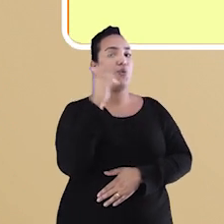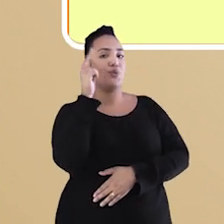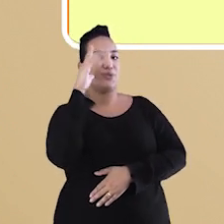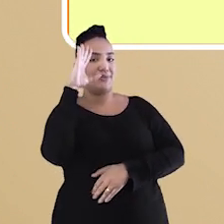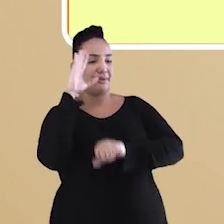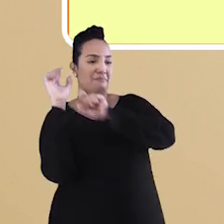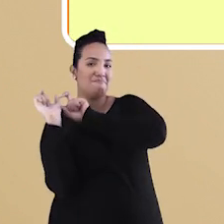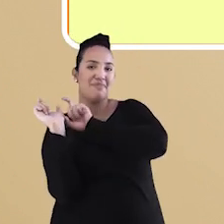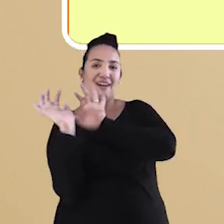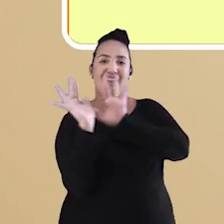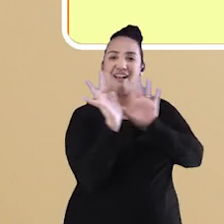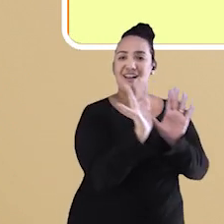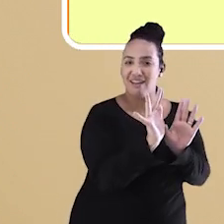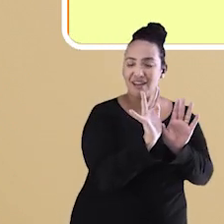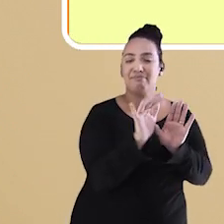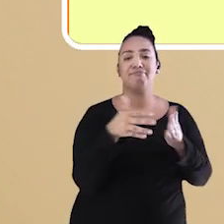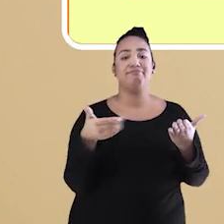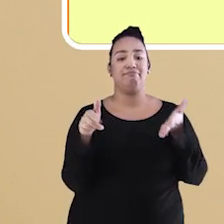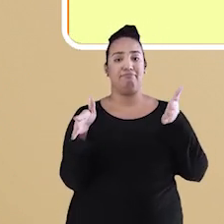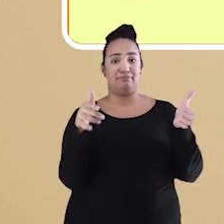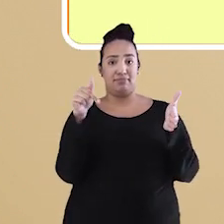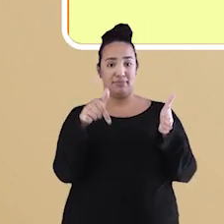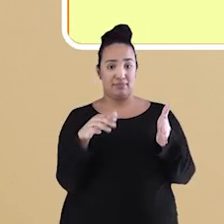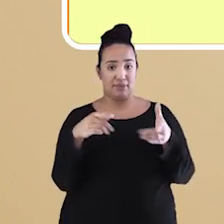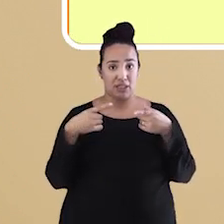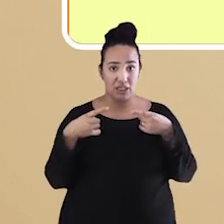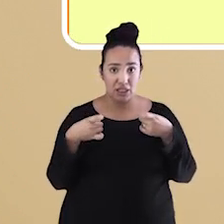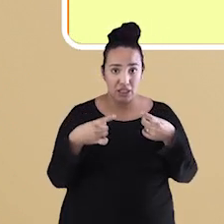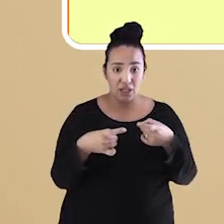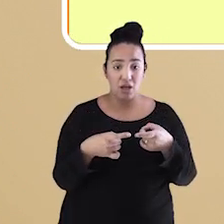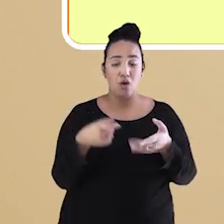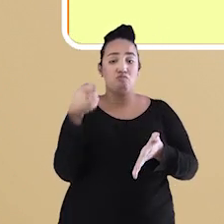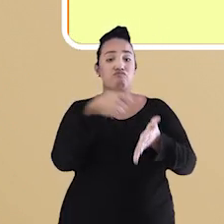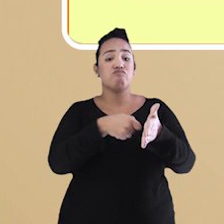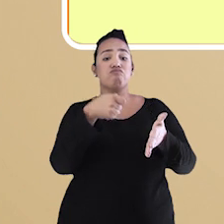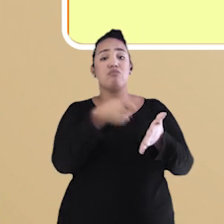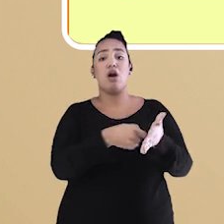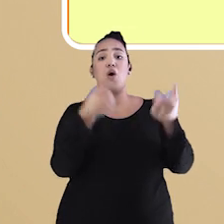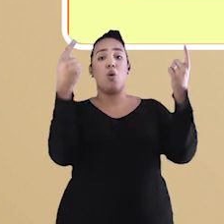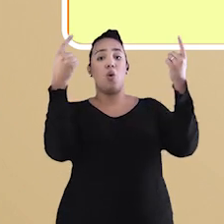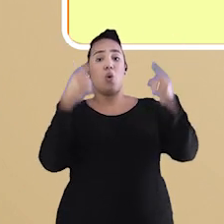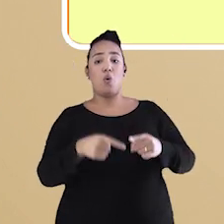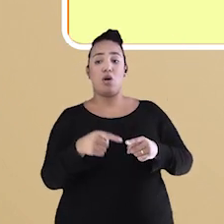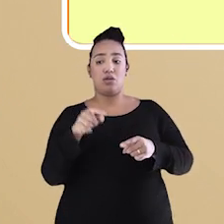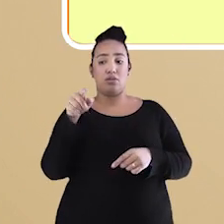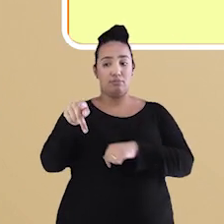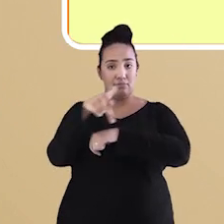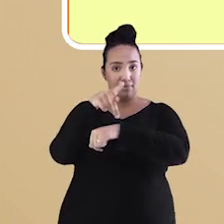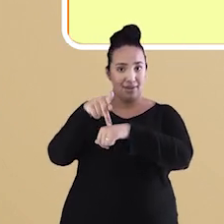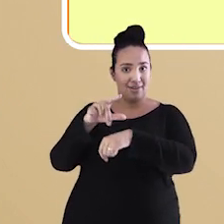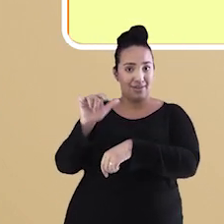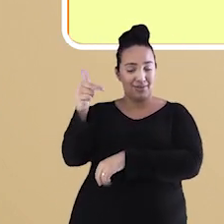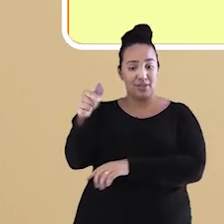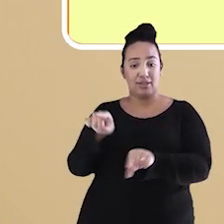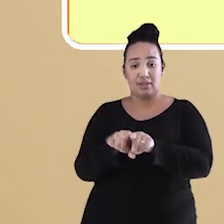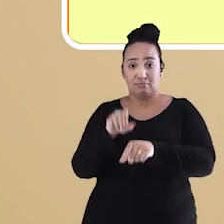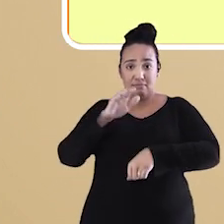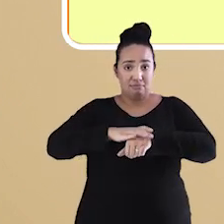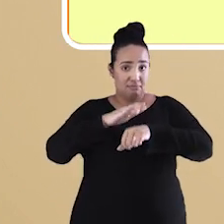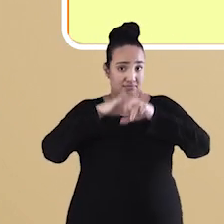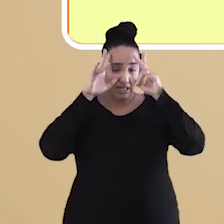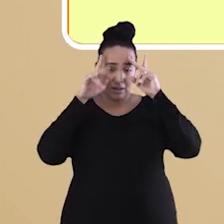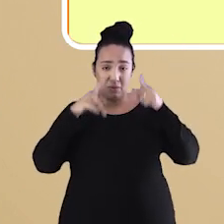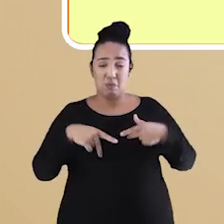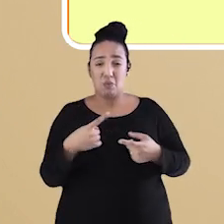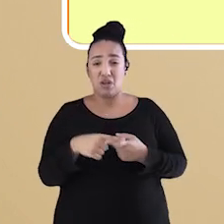de ninguém e avançar com as tropas. Nessa fase da guerra, a luta era contra o adversário e consigo mesmo. A